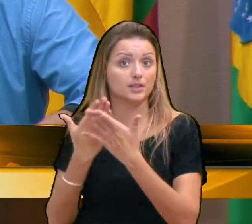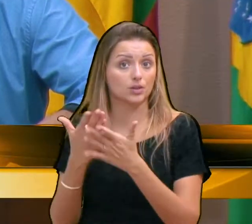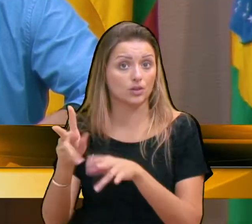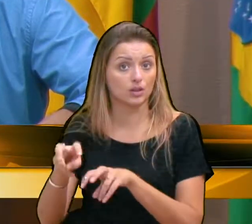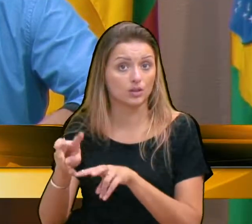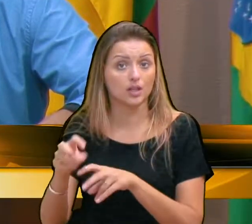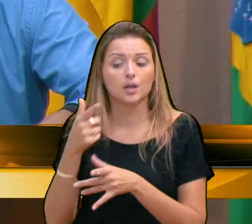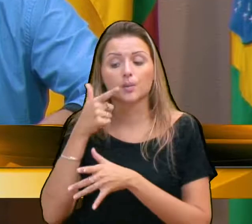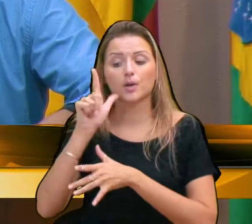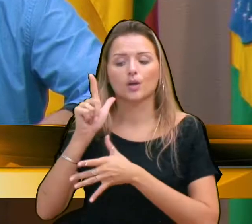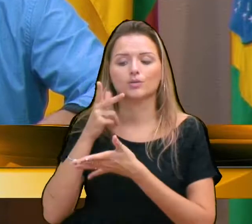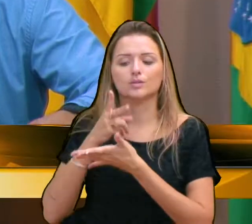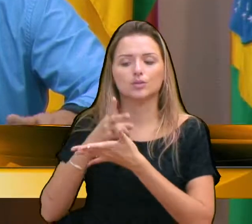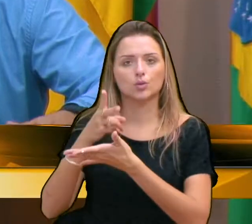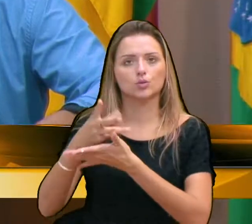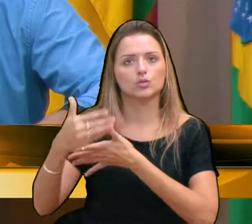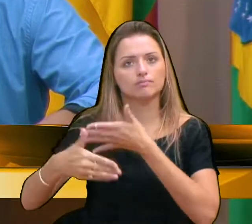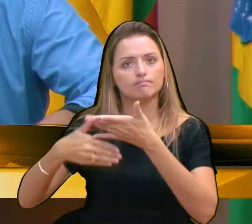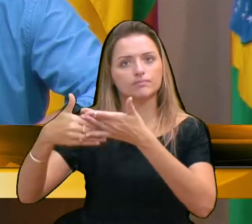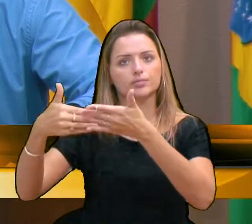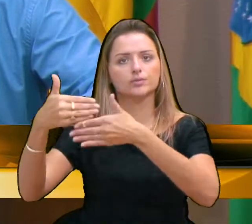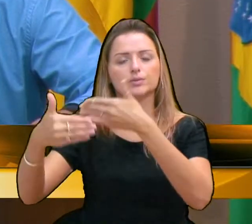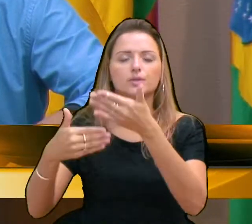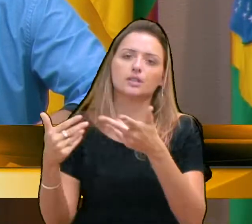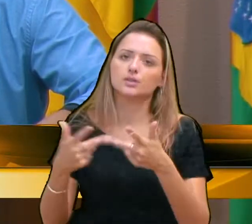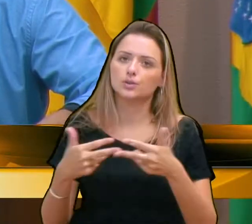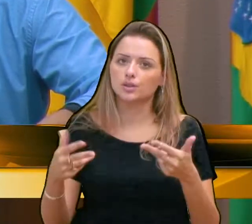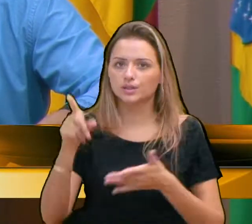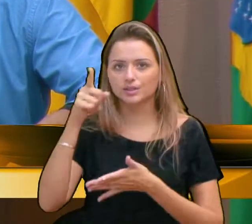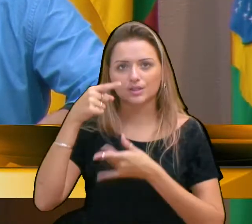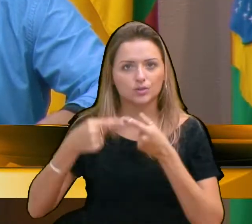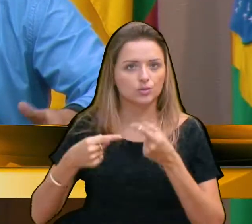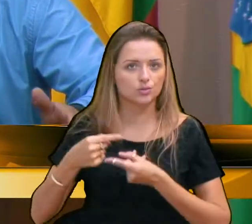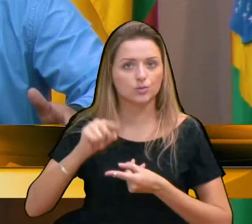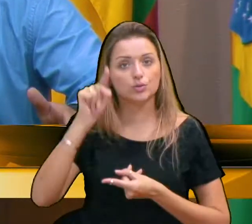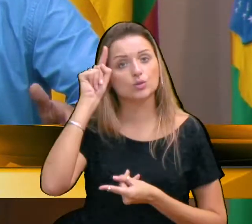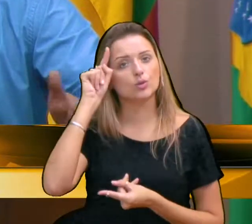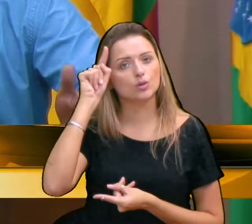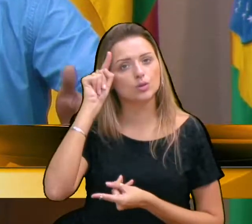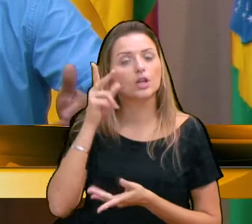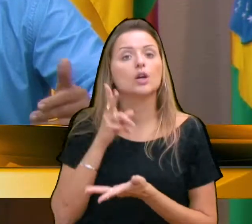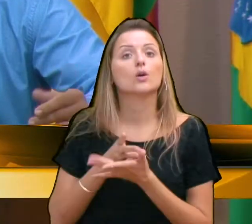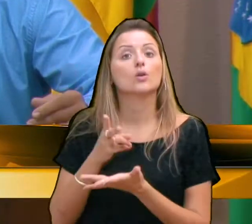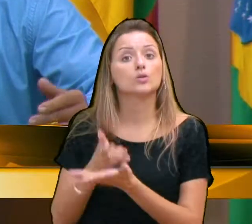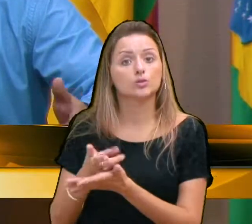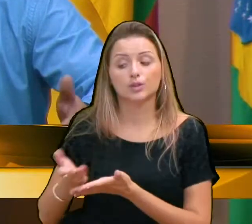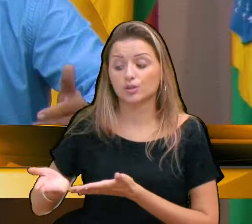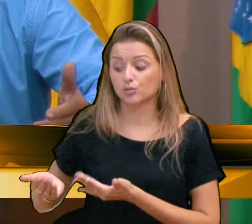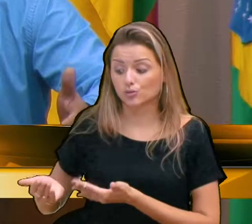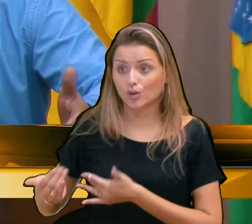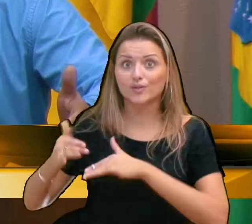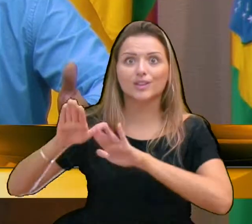avançar mais ainda daquilo que a gente debate todos os dias aqui: permanência do jovem do interior, sucessão